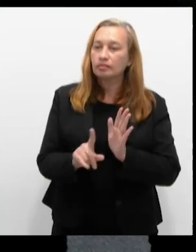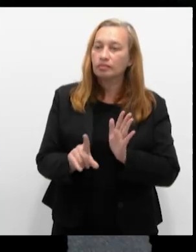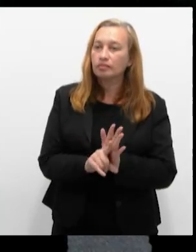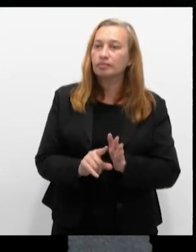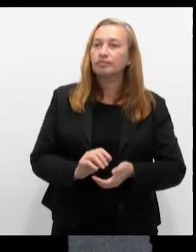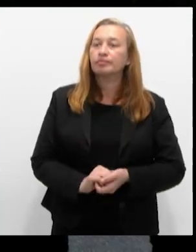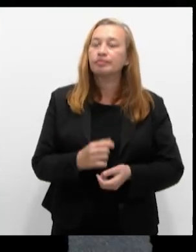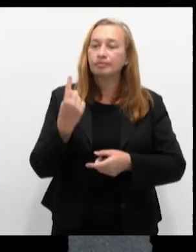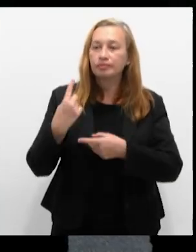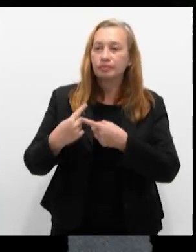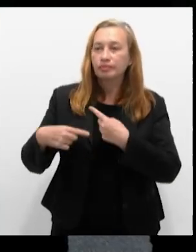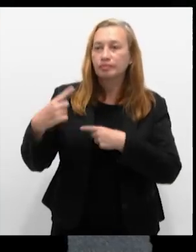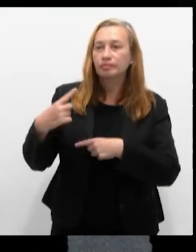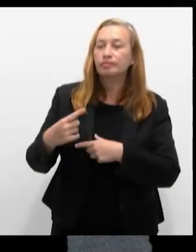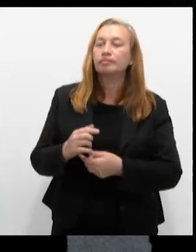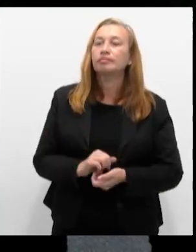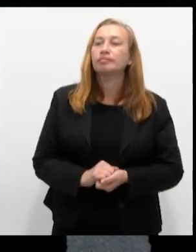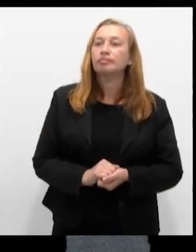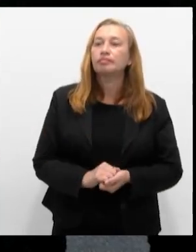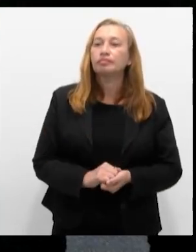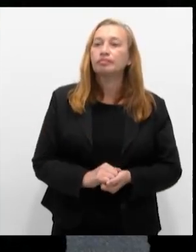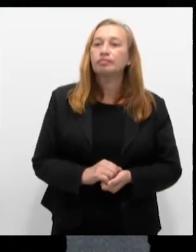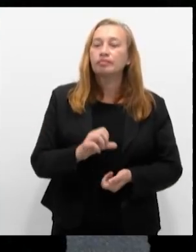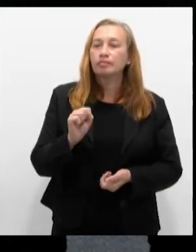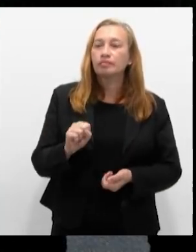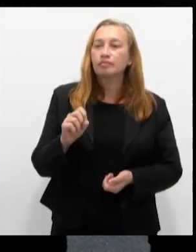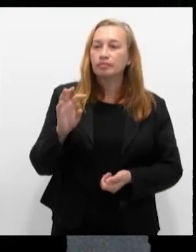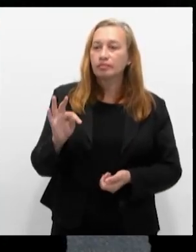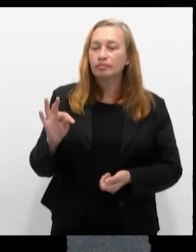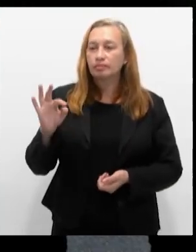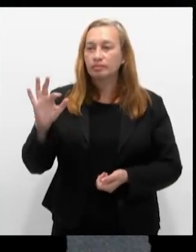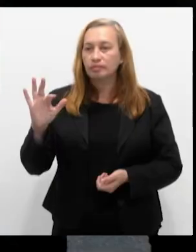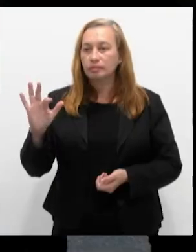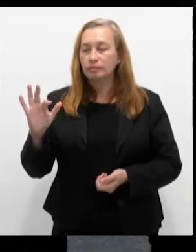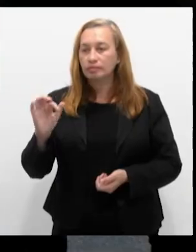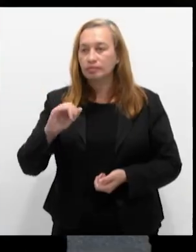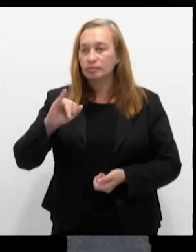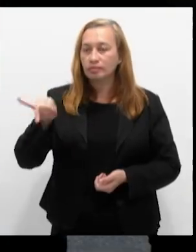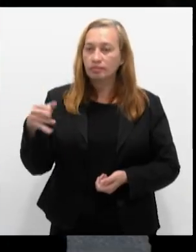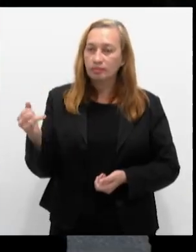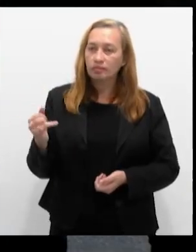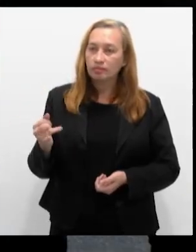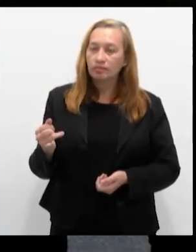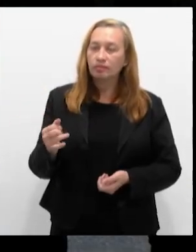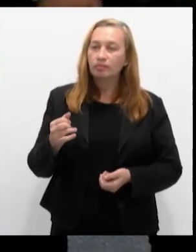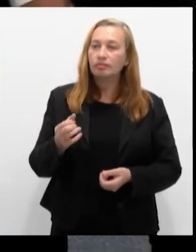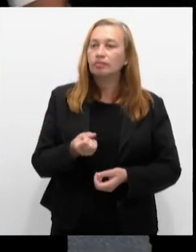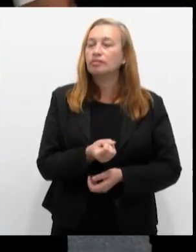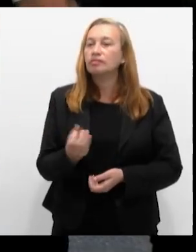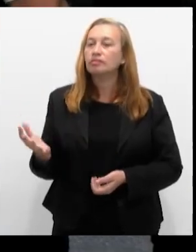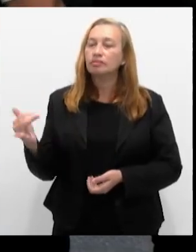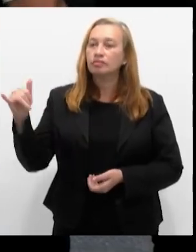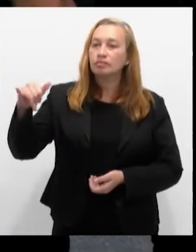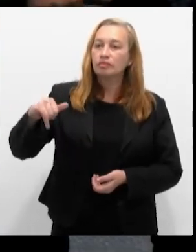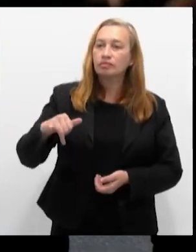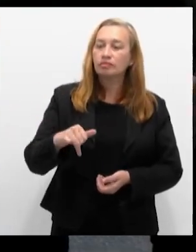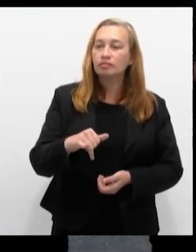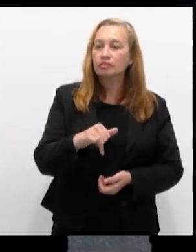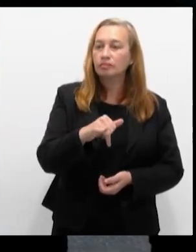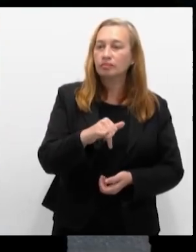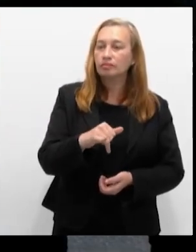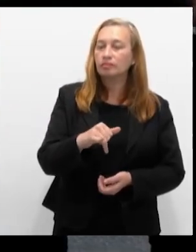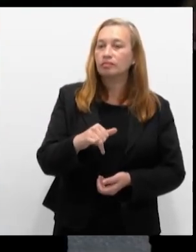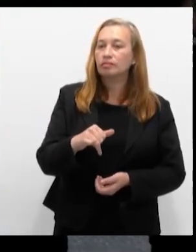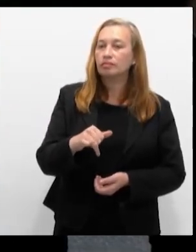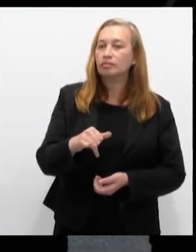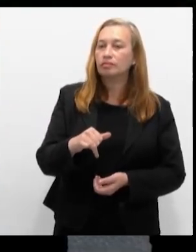tentar superar aí o que o STJ, o Supremo Tribunal de Justiça, definiu quantas companhias aéreas no que trata